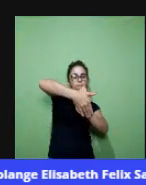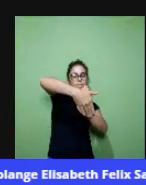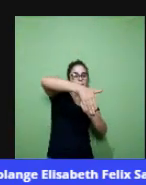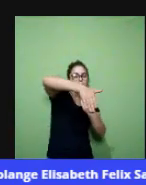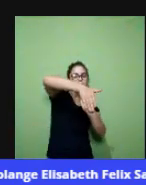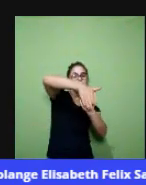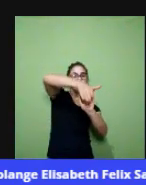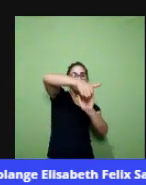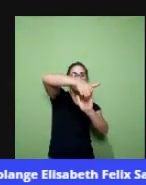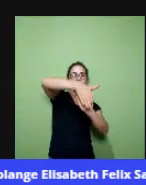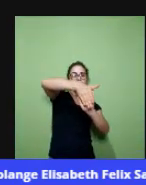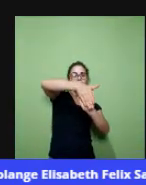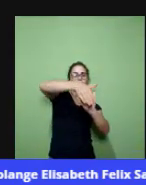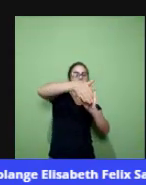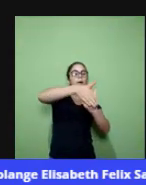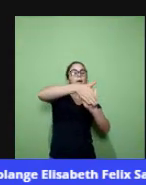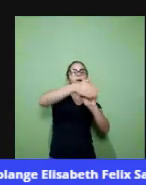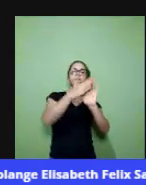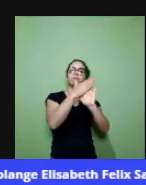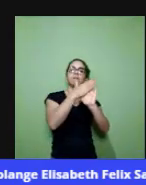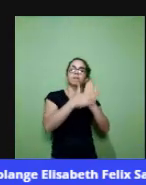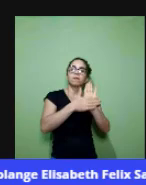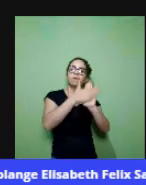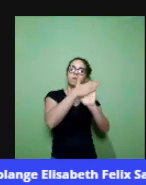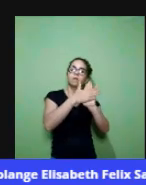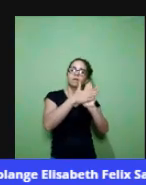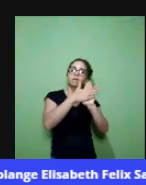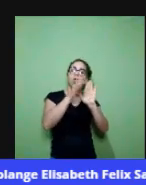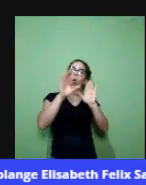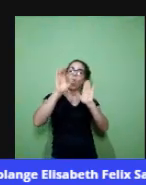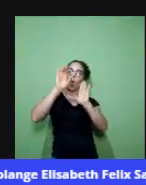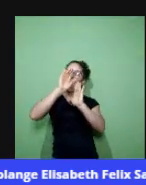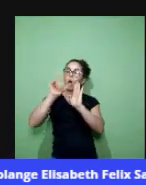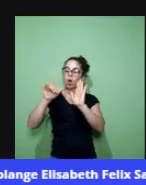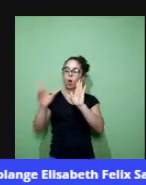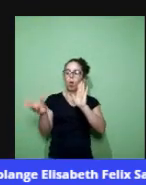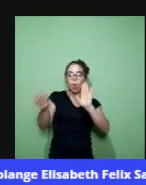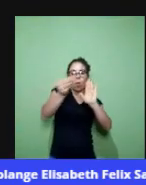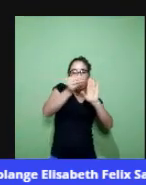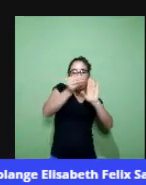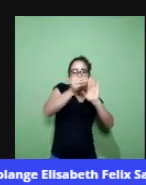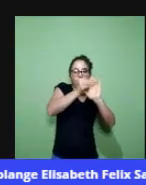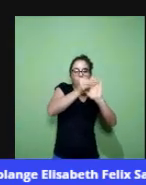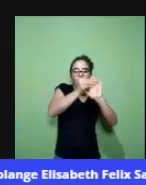pode trabalhar também aqui, ó, o plano inclinado. O plano inclinado, ele nos